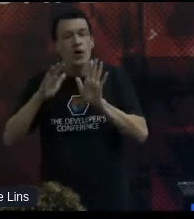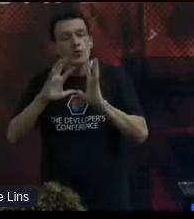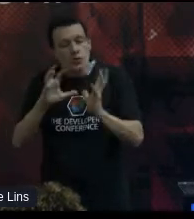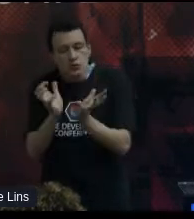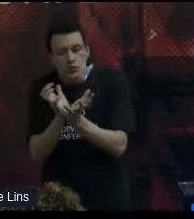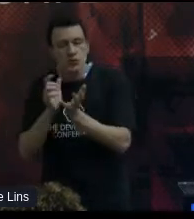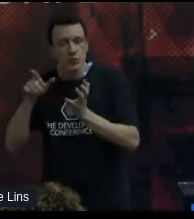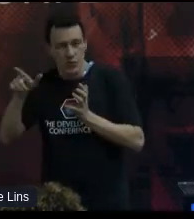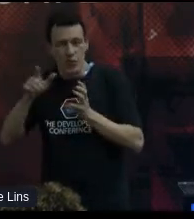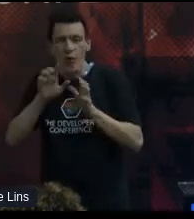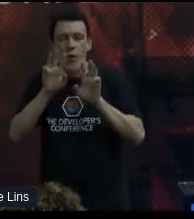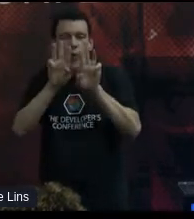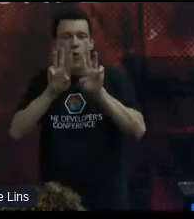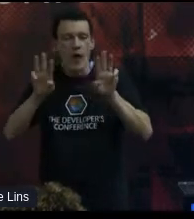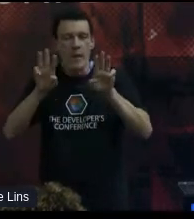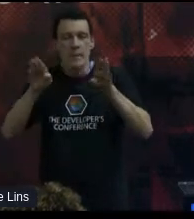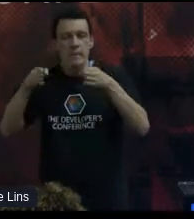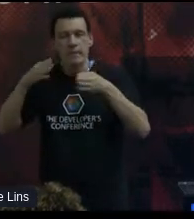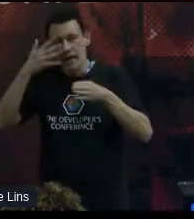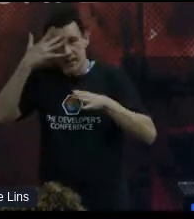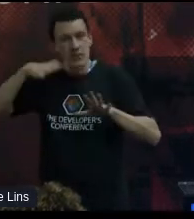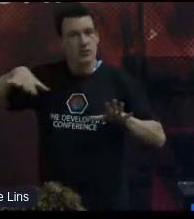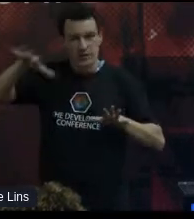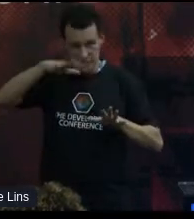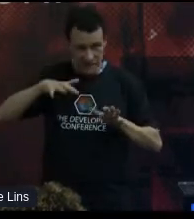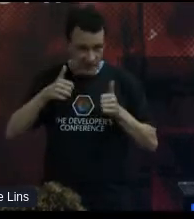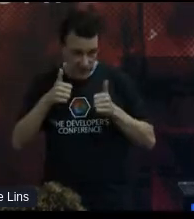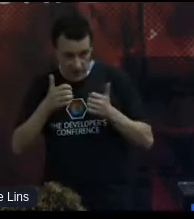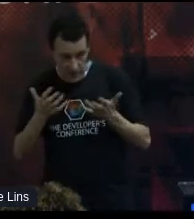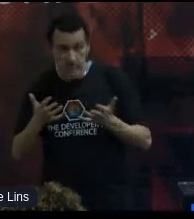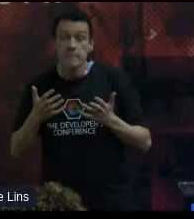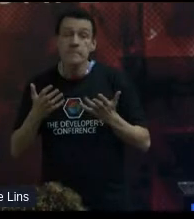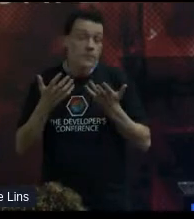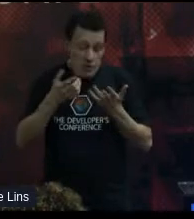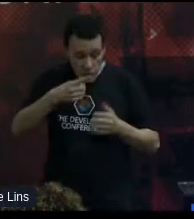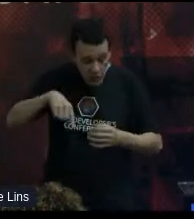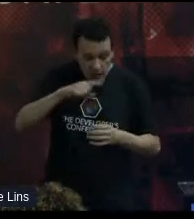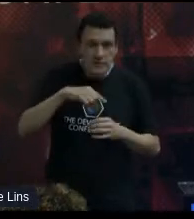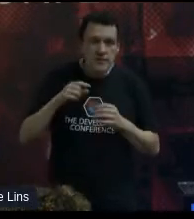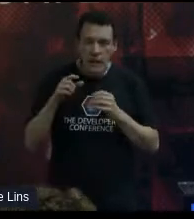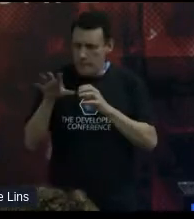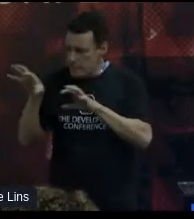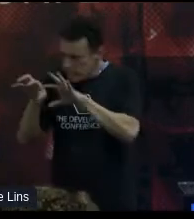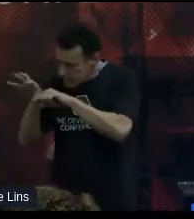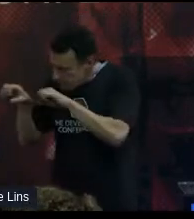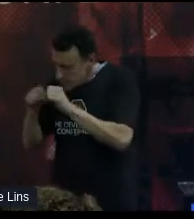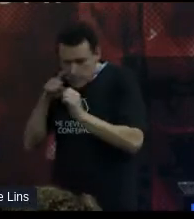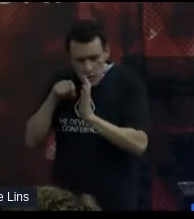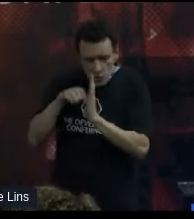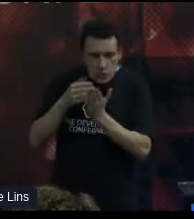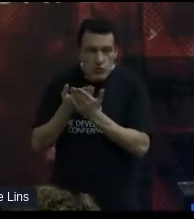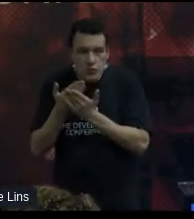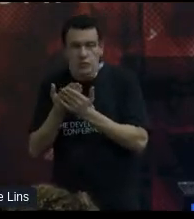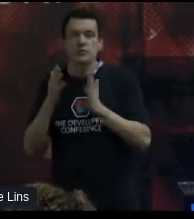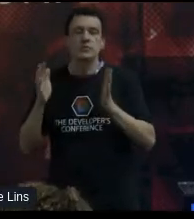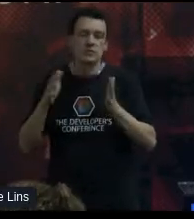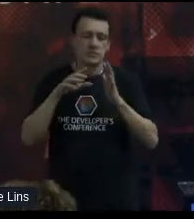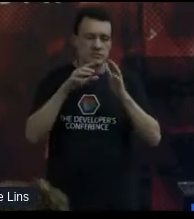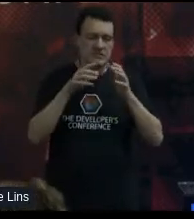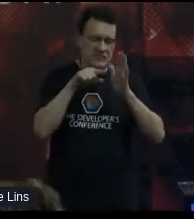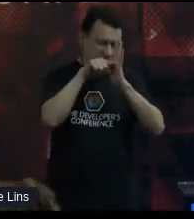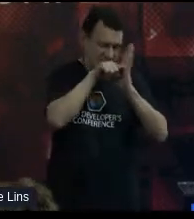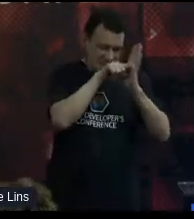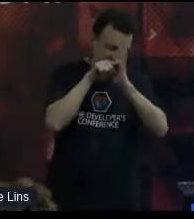exatamente quais são os problemas mais comuns usando esse mesmo estudo, né? E aí, usando esses estudos, quais eram